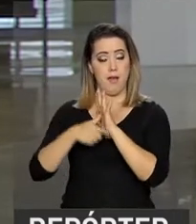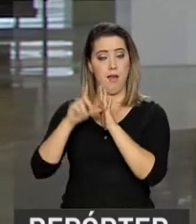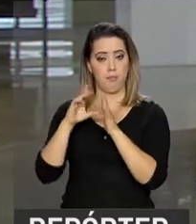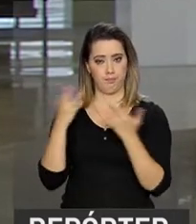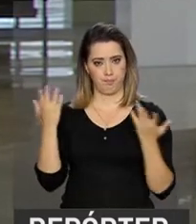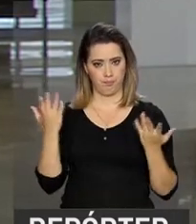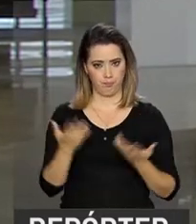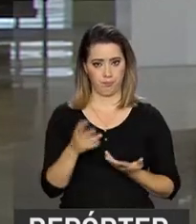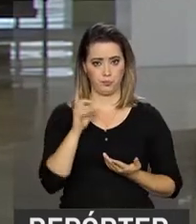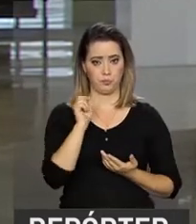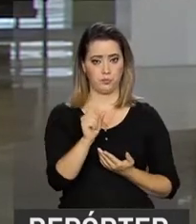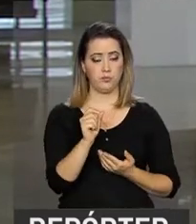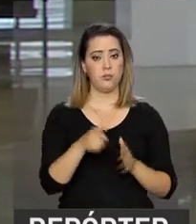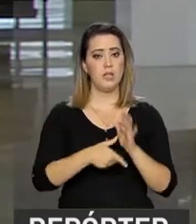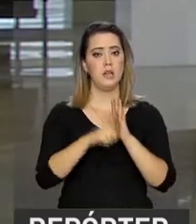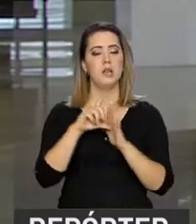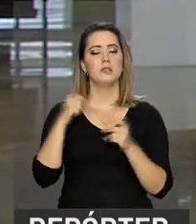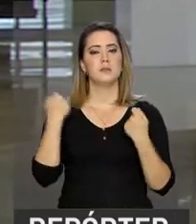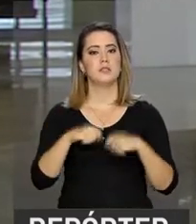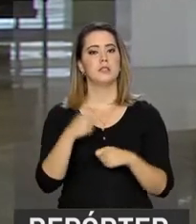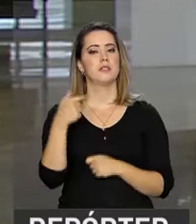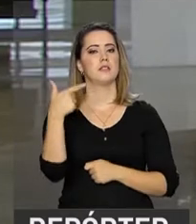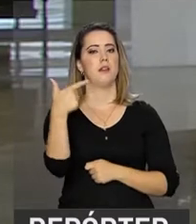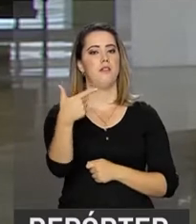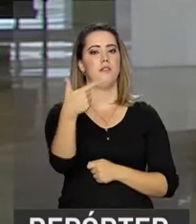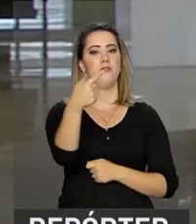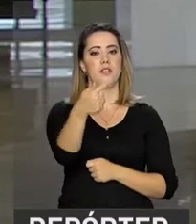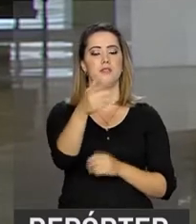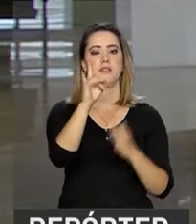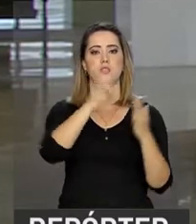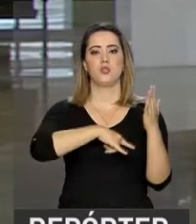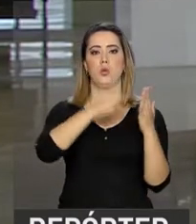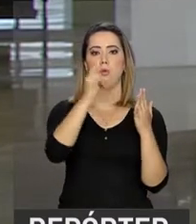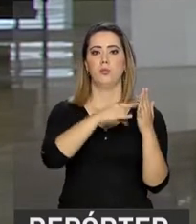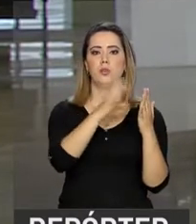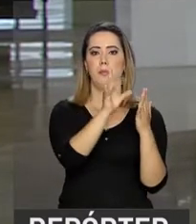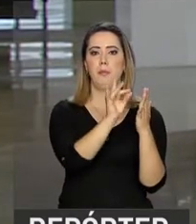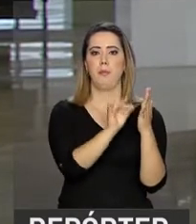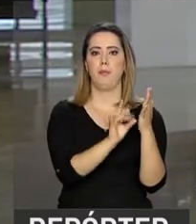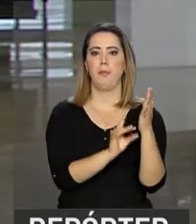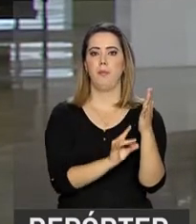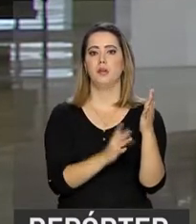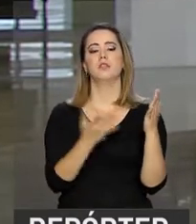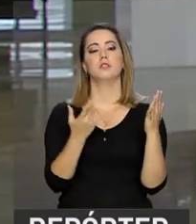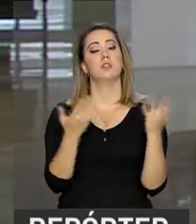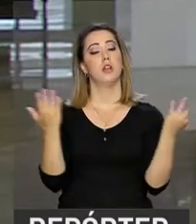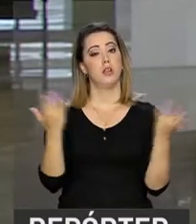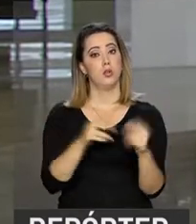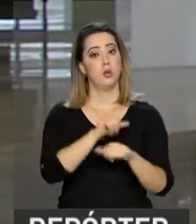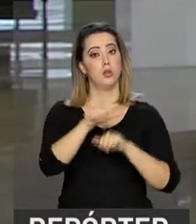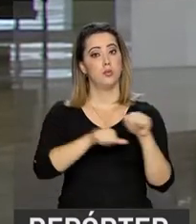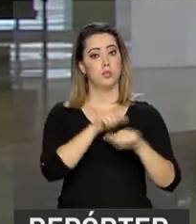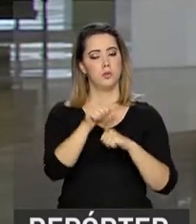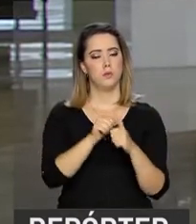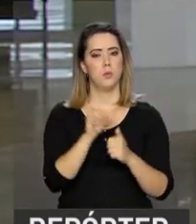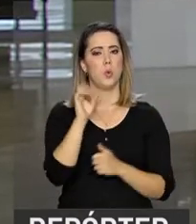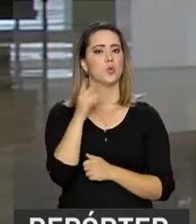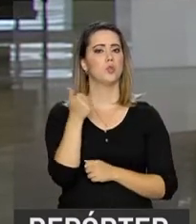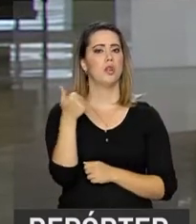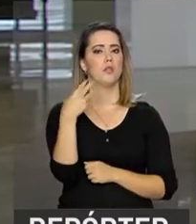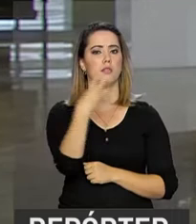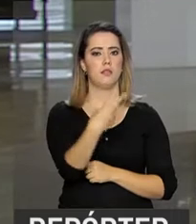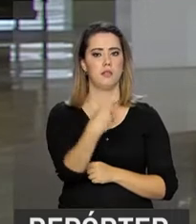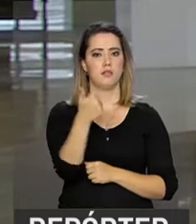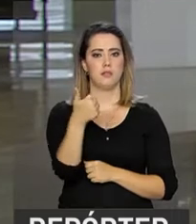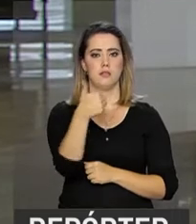eram exigidos 27 documentos que caíram agora para 13 documentos outro